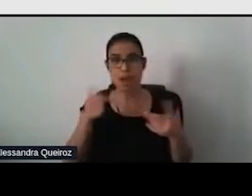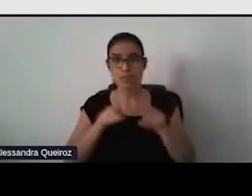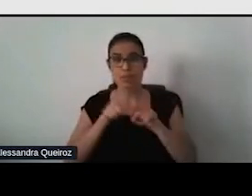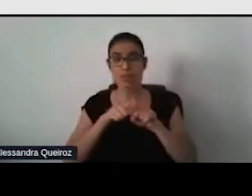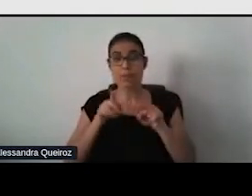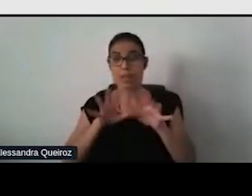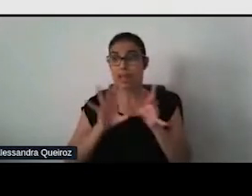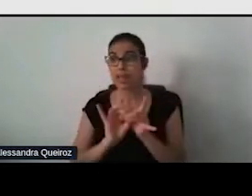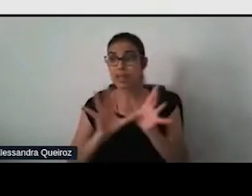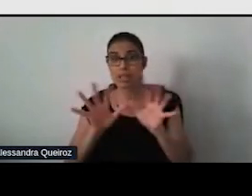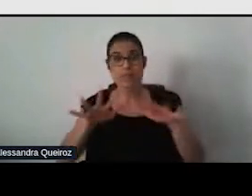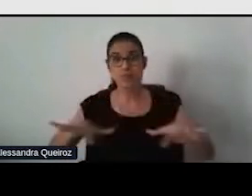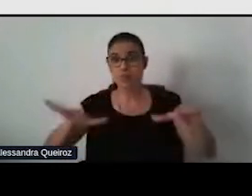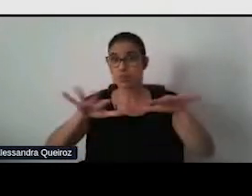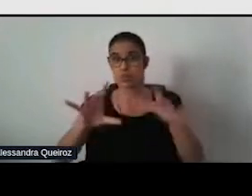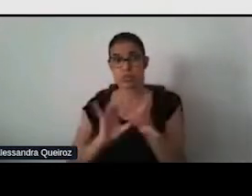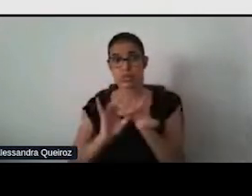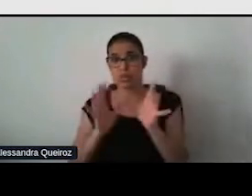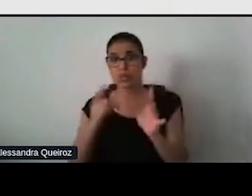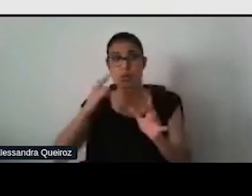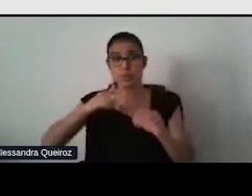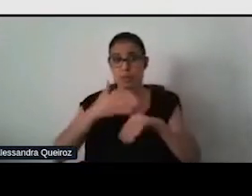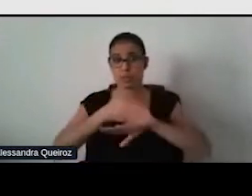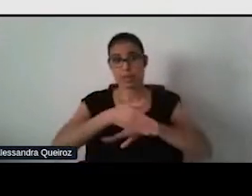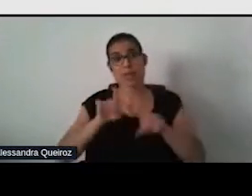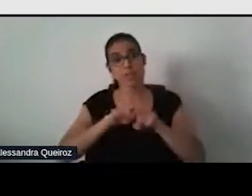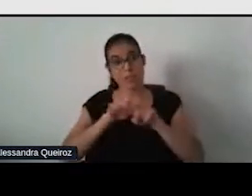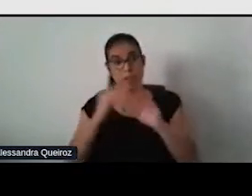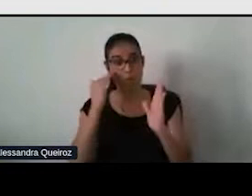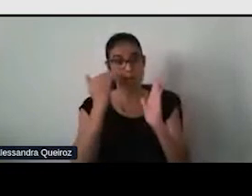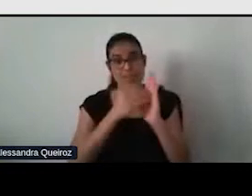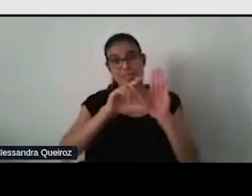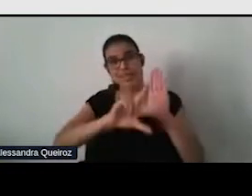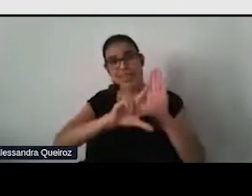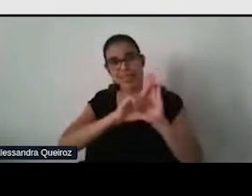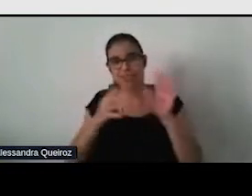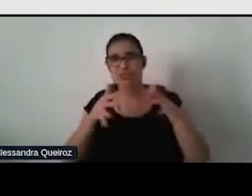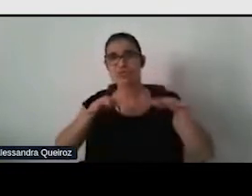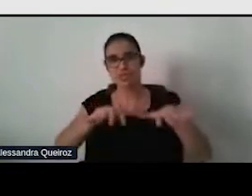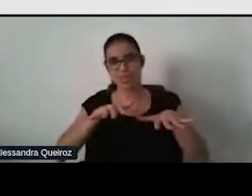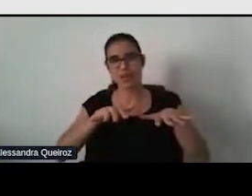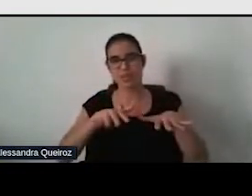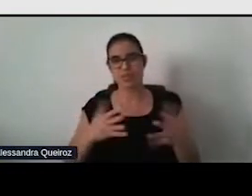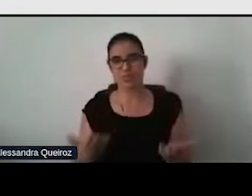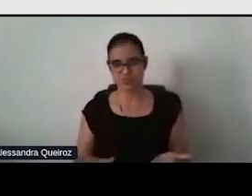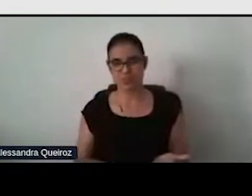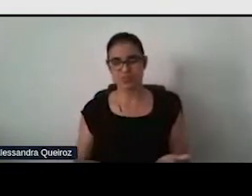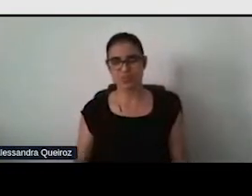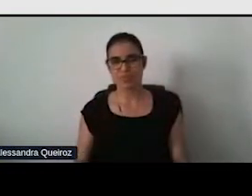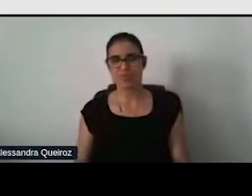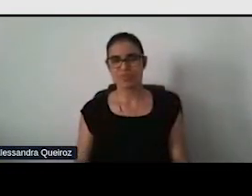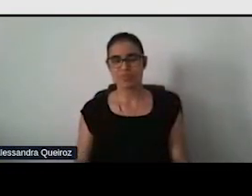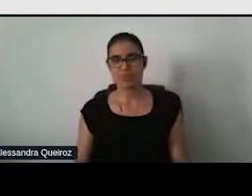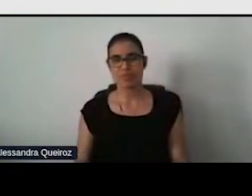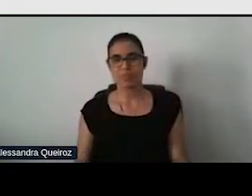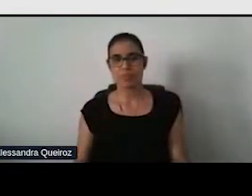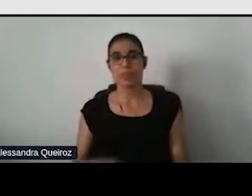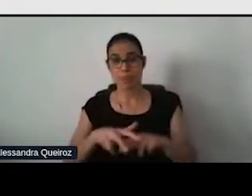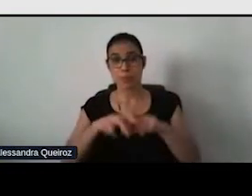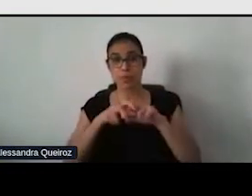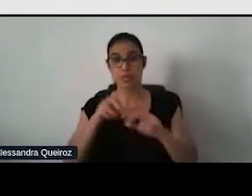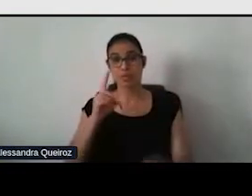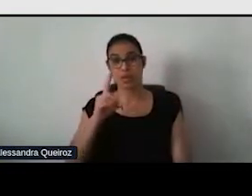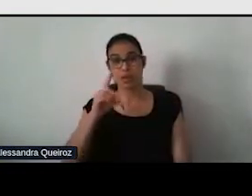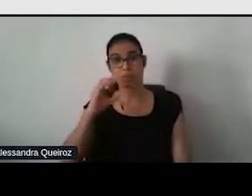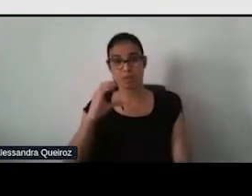E a lei, é a Lei Brasileira de Inclusão da Pessoa com Deficiência. E para isso foi criada a WCAG, que